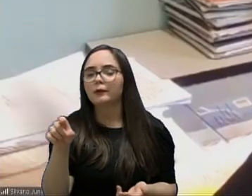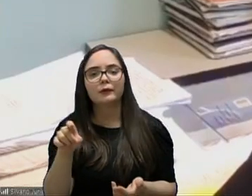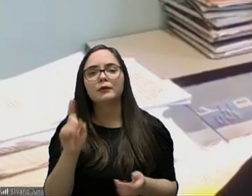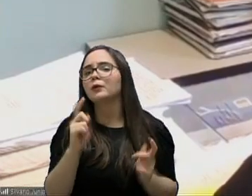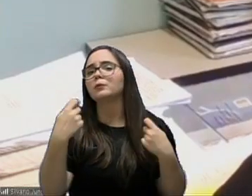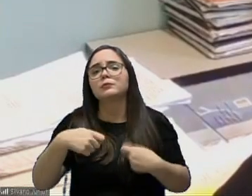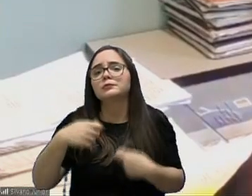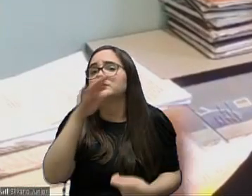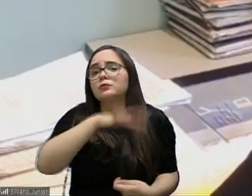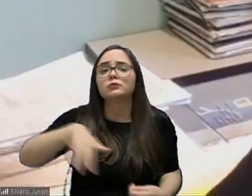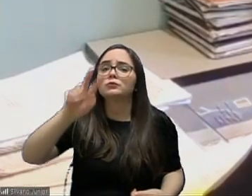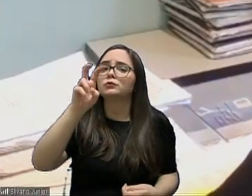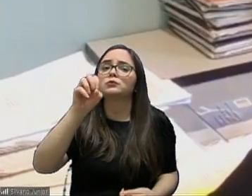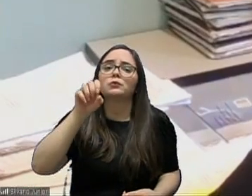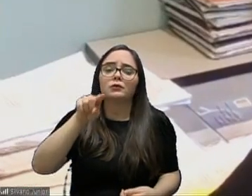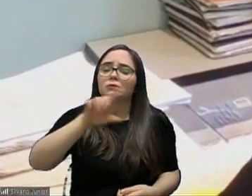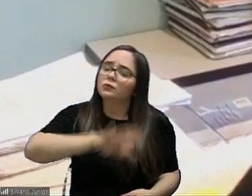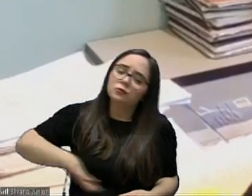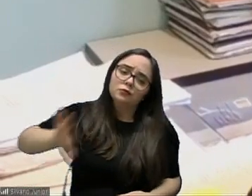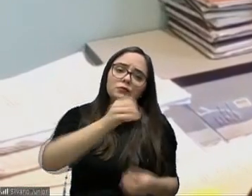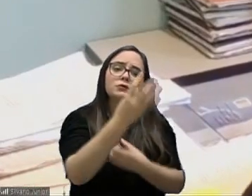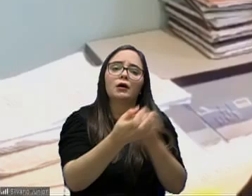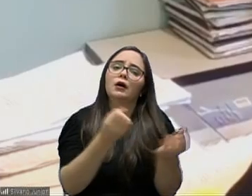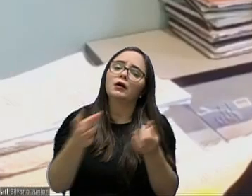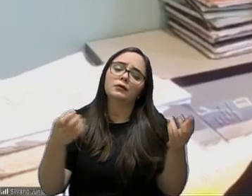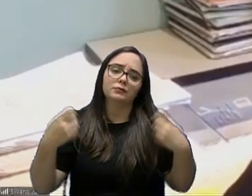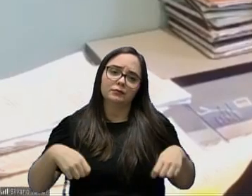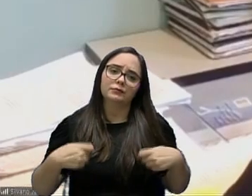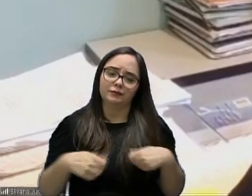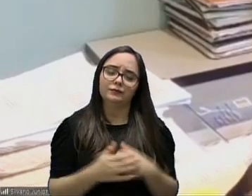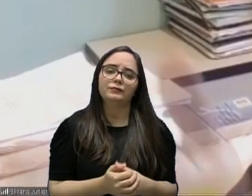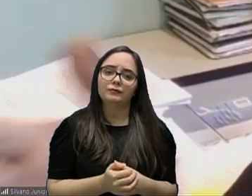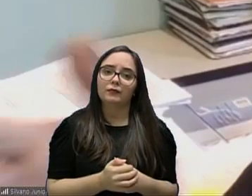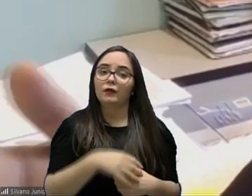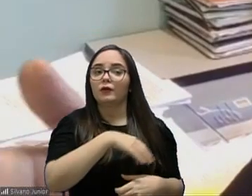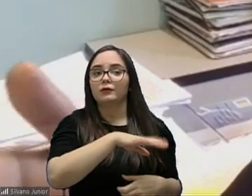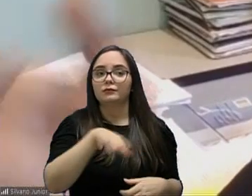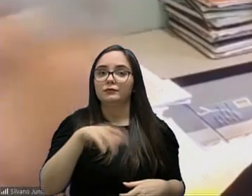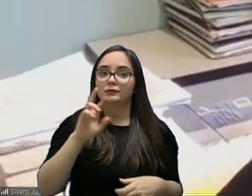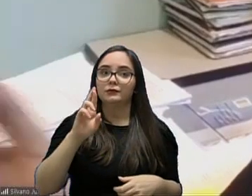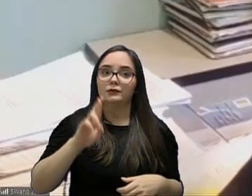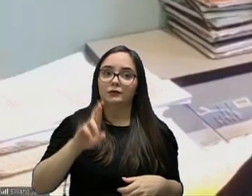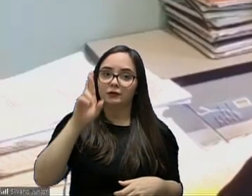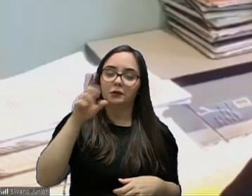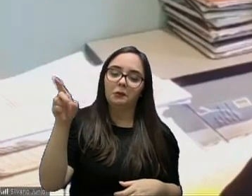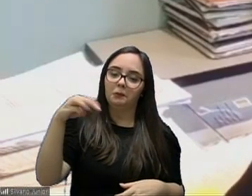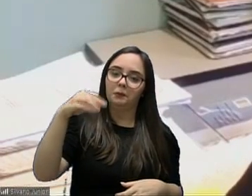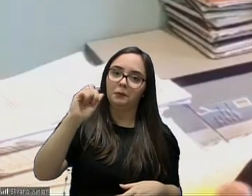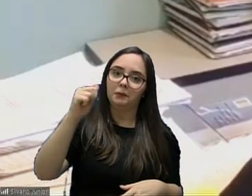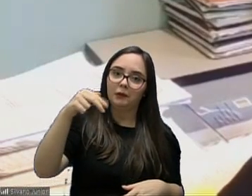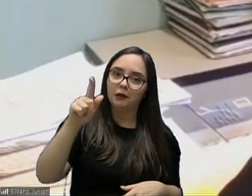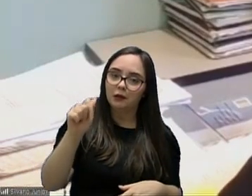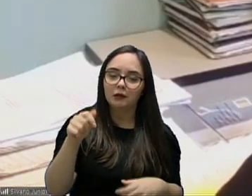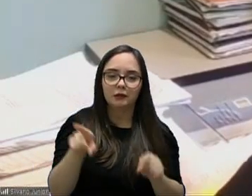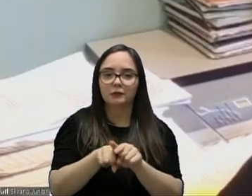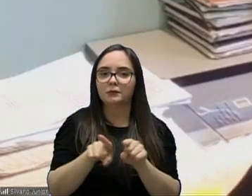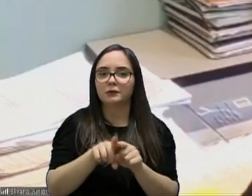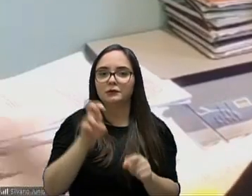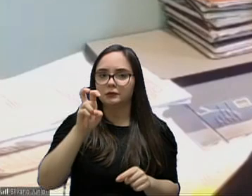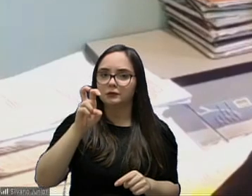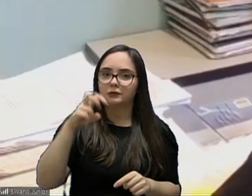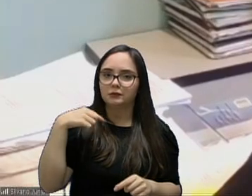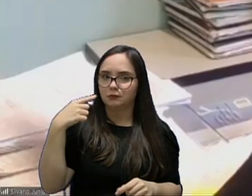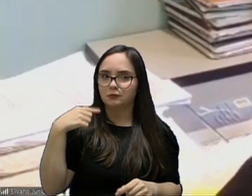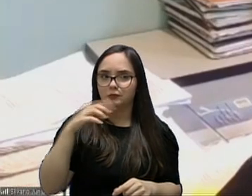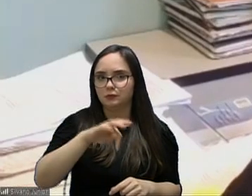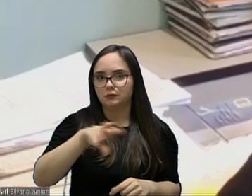50 mil. Então, o Partido Republicano, através do líder, do Manga, dos 5 vereadores, que entra no